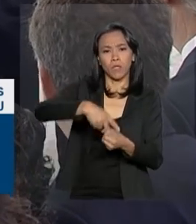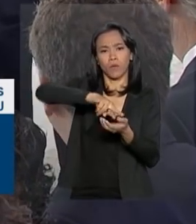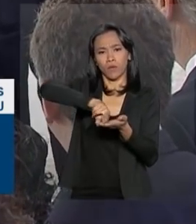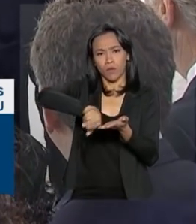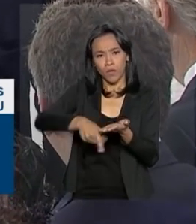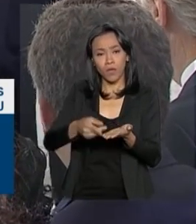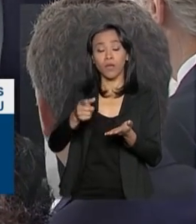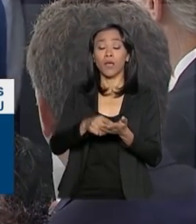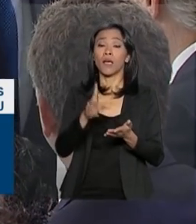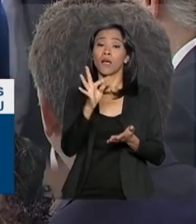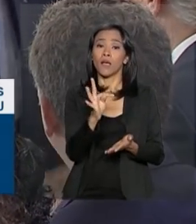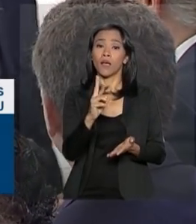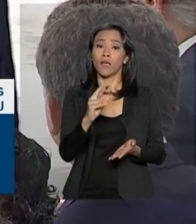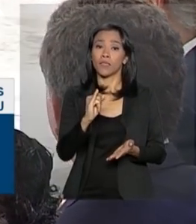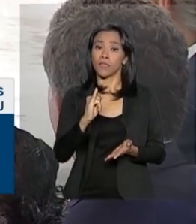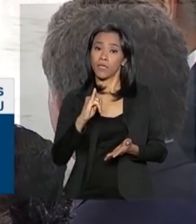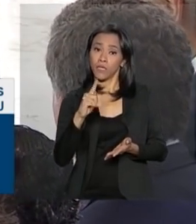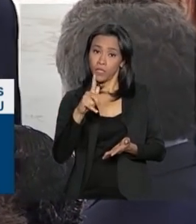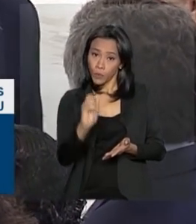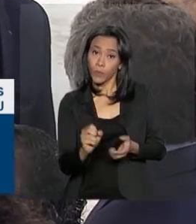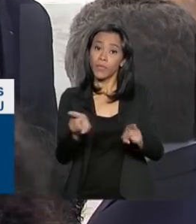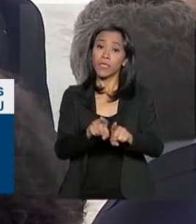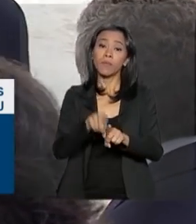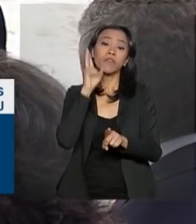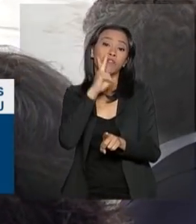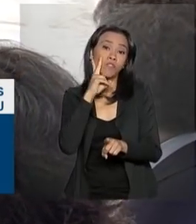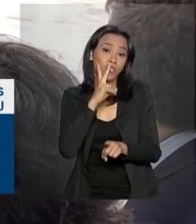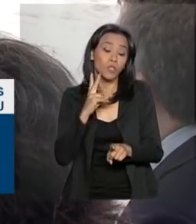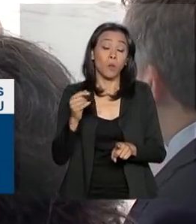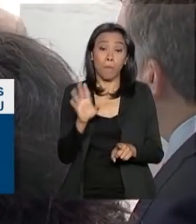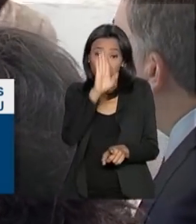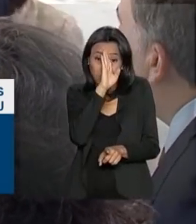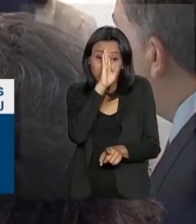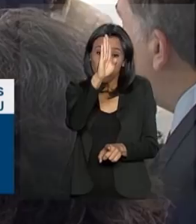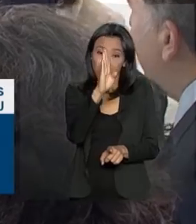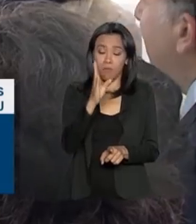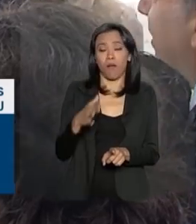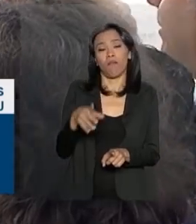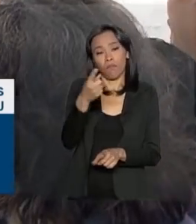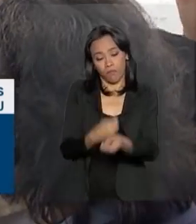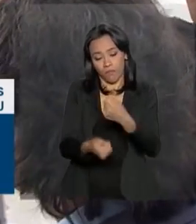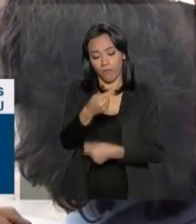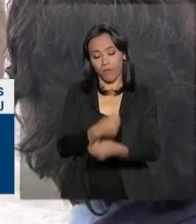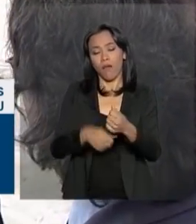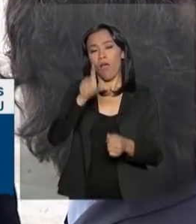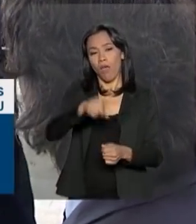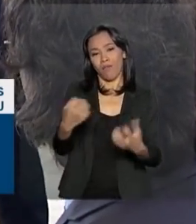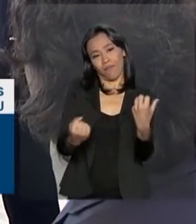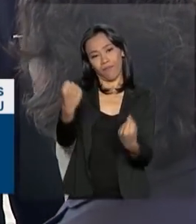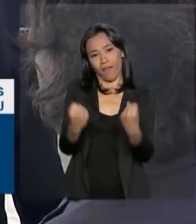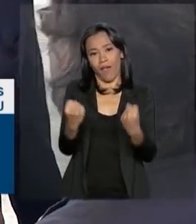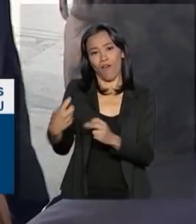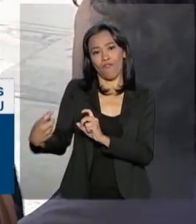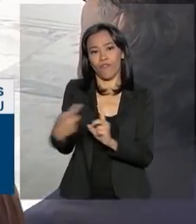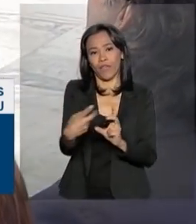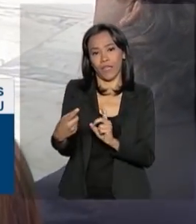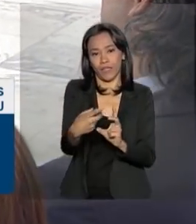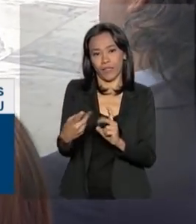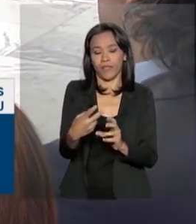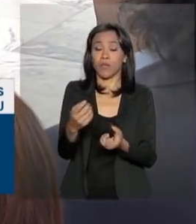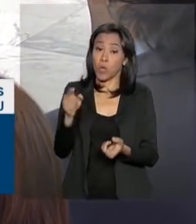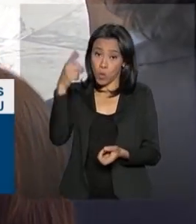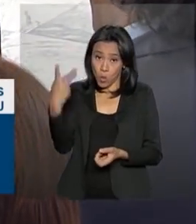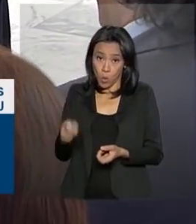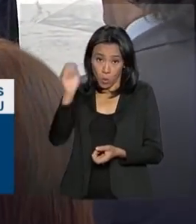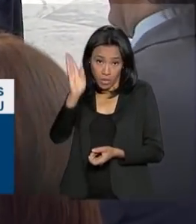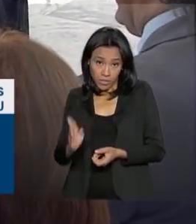e vinho. Mas o principal setor de cooperação na área econômica é o automotivo, tanto que o Brasil